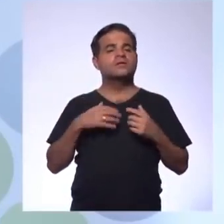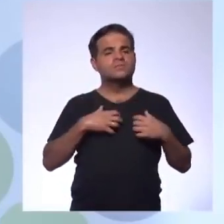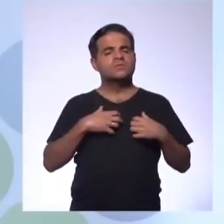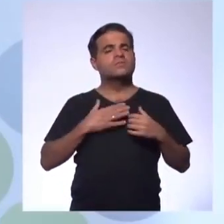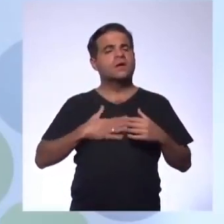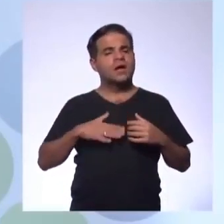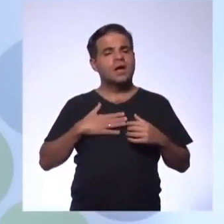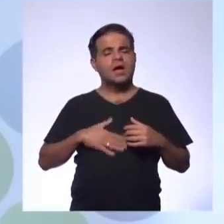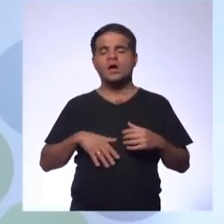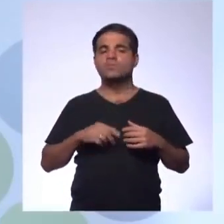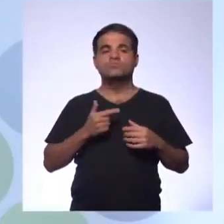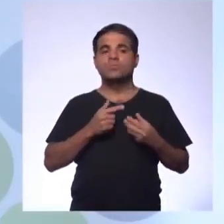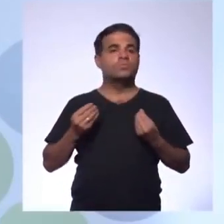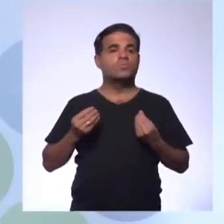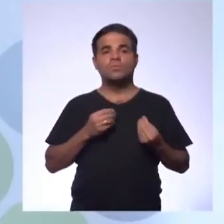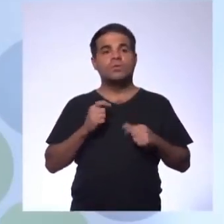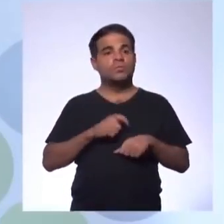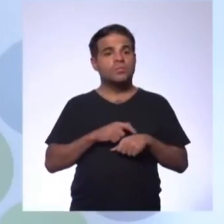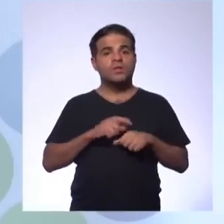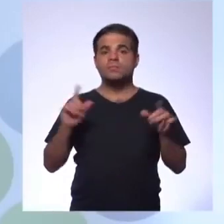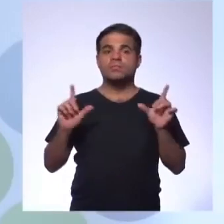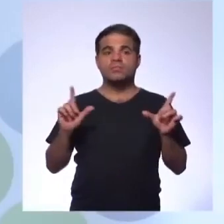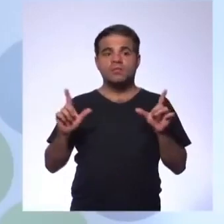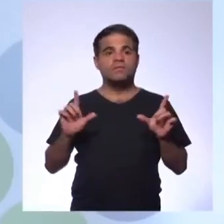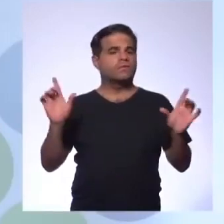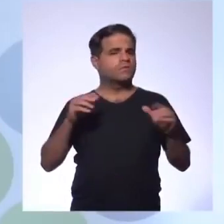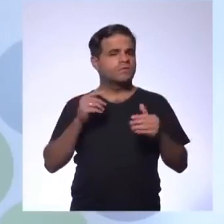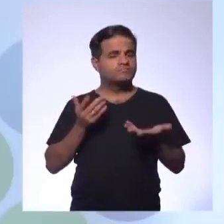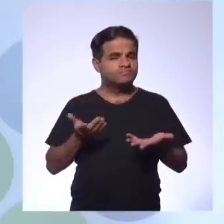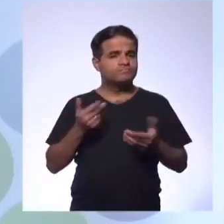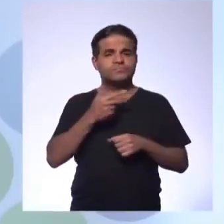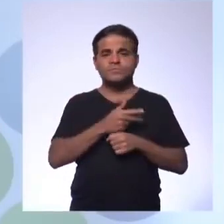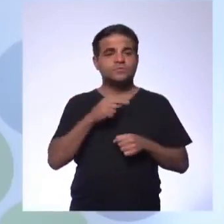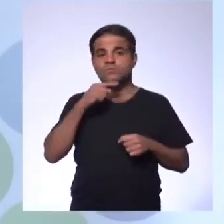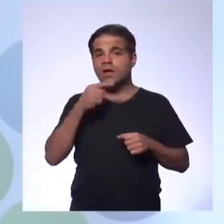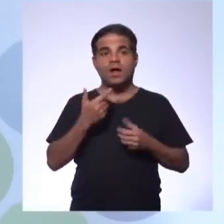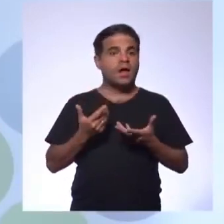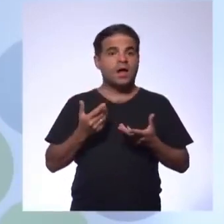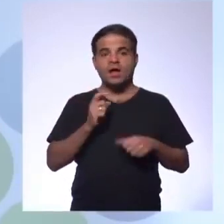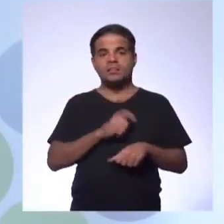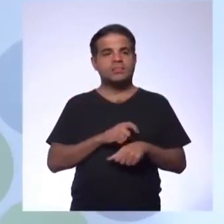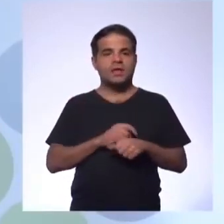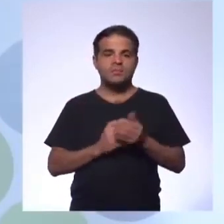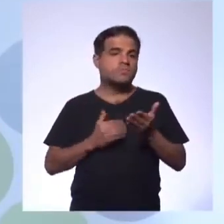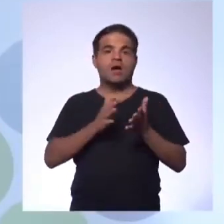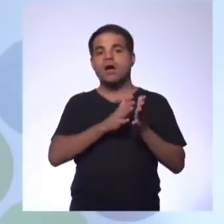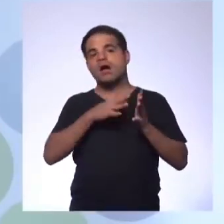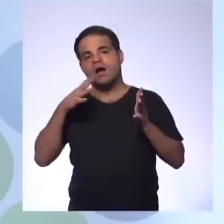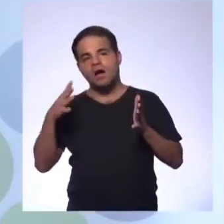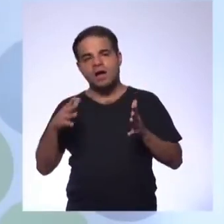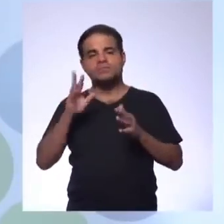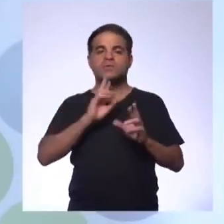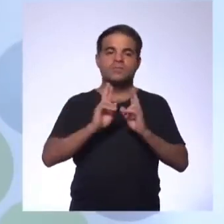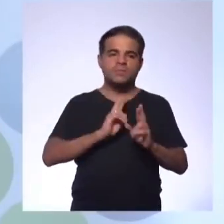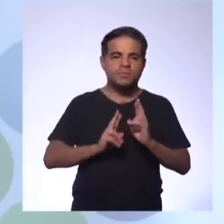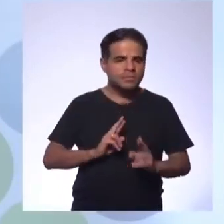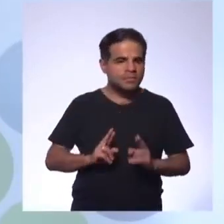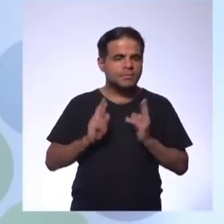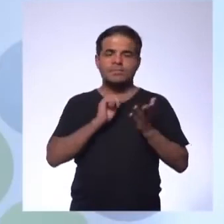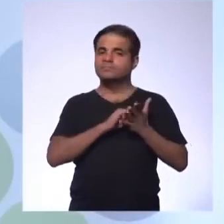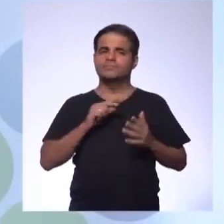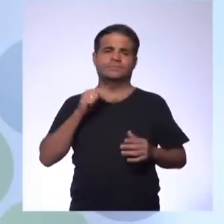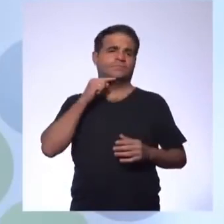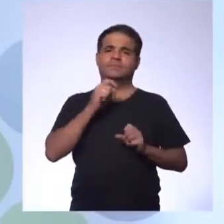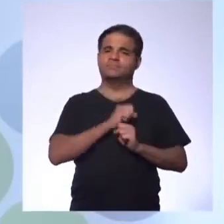mais calma, não tem como, aqui é o tempo da TV, o tempo do vídeo, que não tem como nós darmos um tempo enorme para você responder as atividades, isso